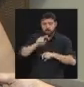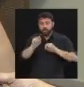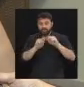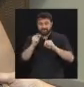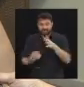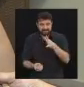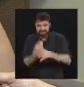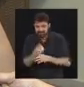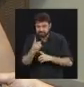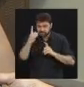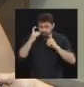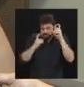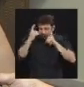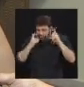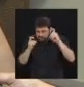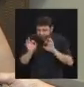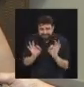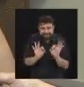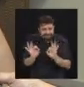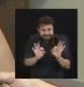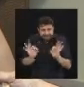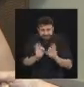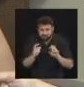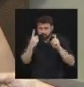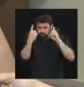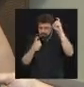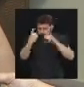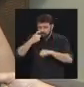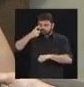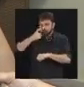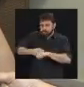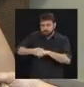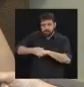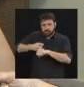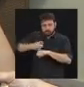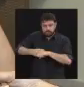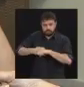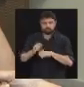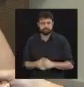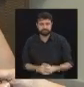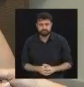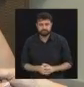Não há nenhuma micro expressão, nenhuma movimentação no rosto.